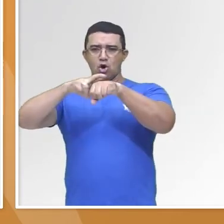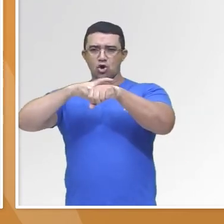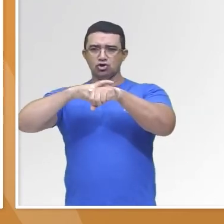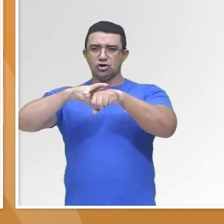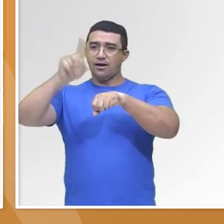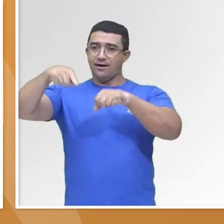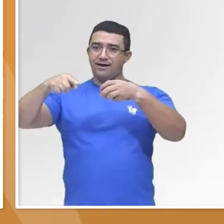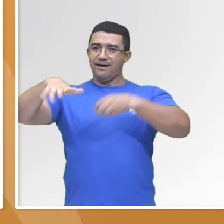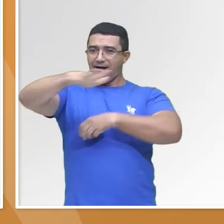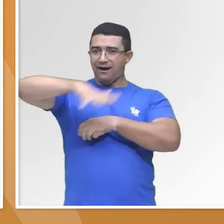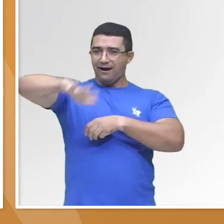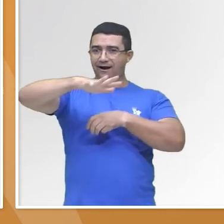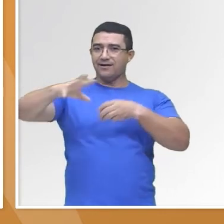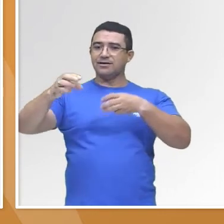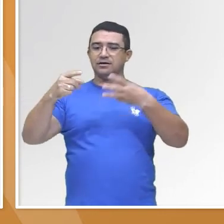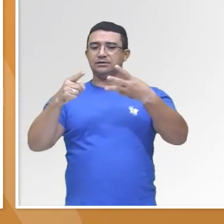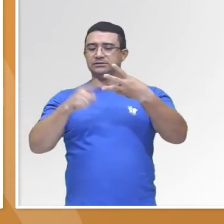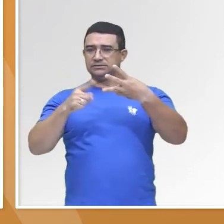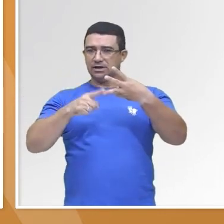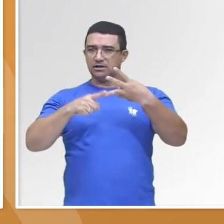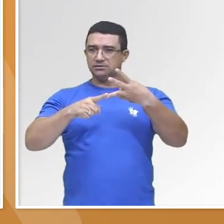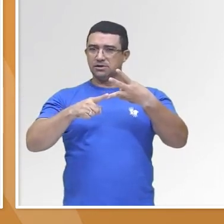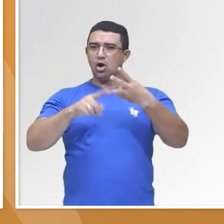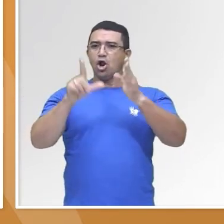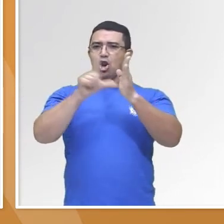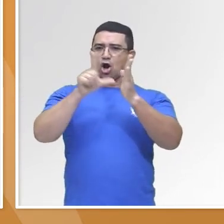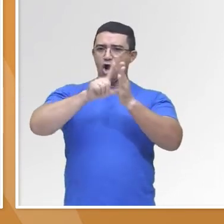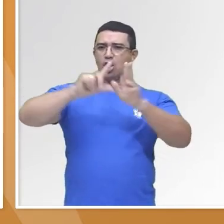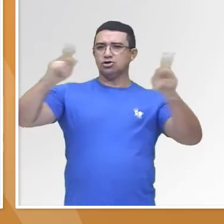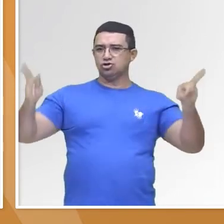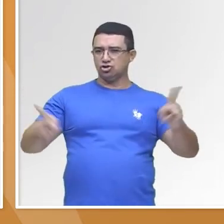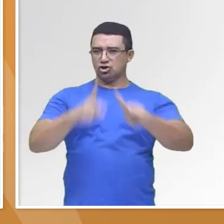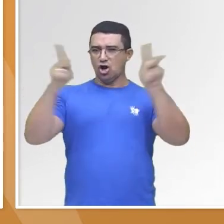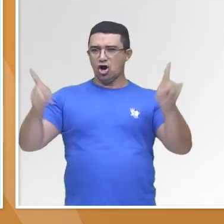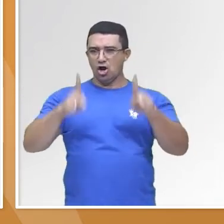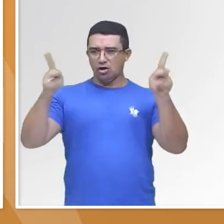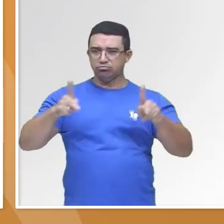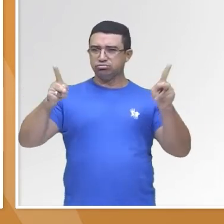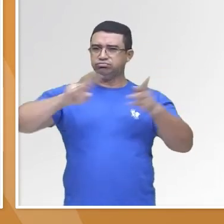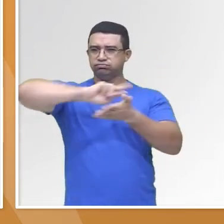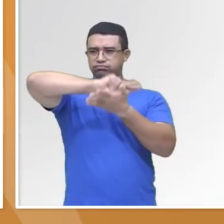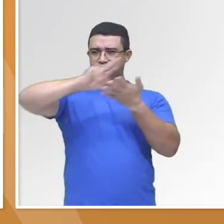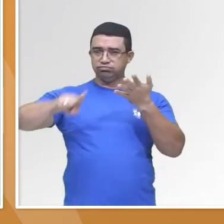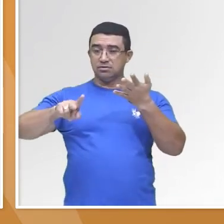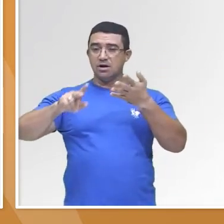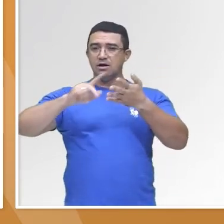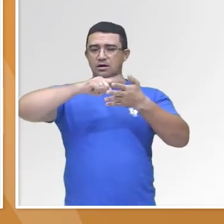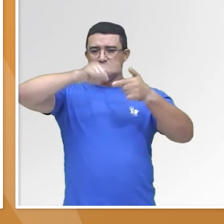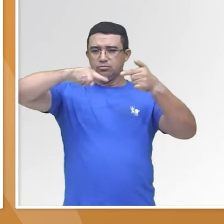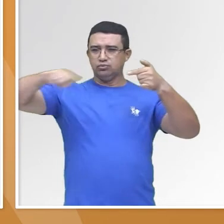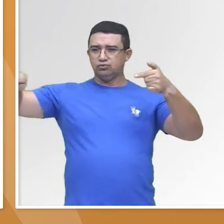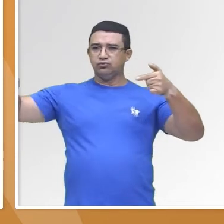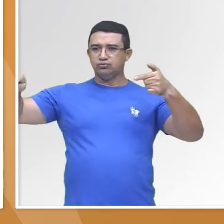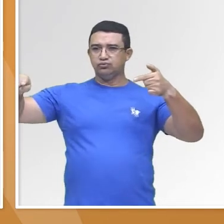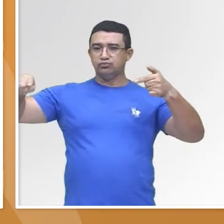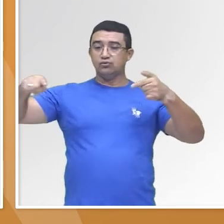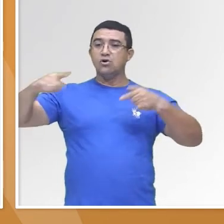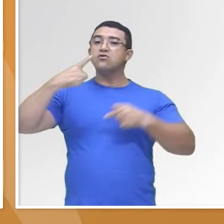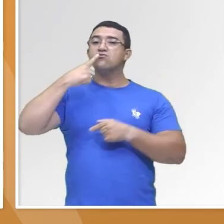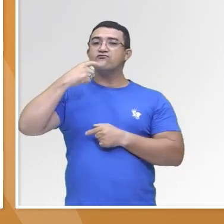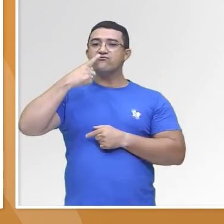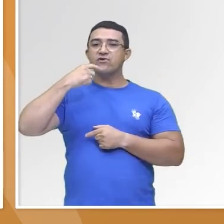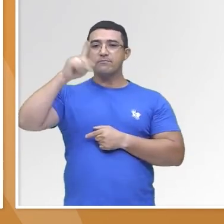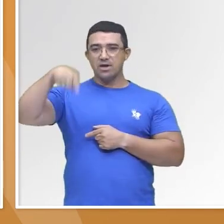tá? Que é o comércio, prestação de serviços. A linha vermelha significa... a linha vermelha é o